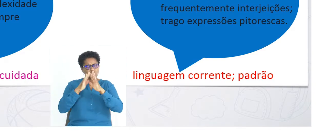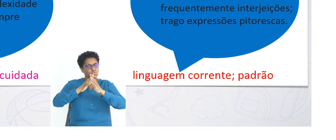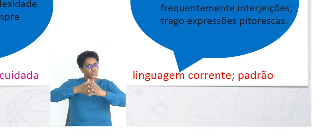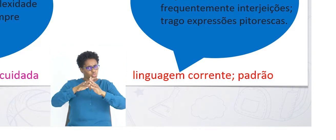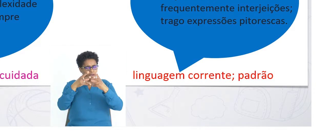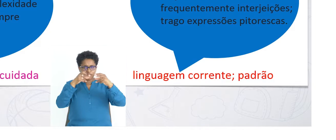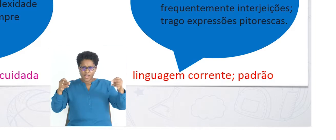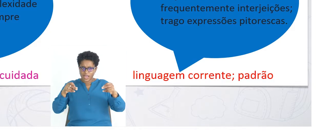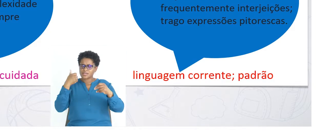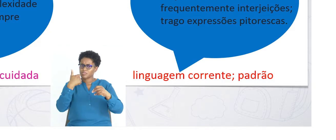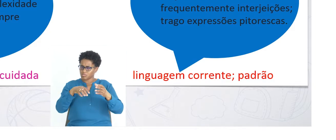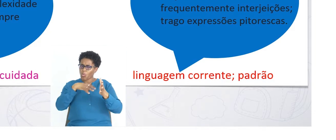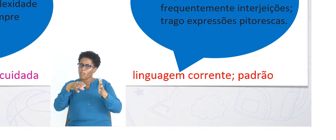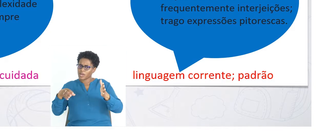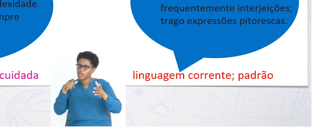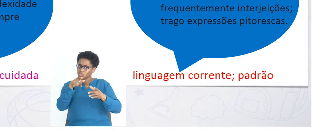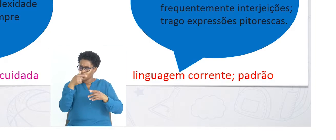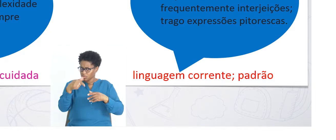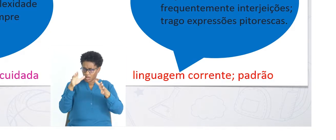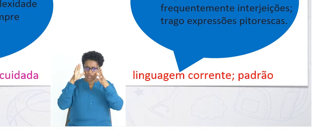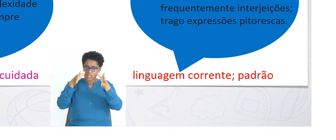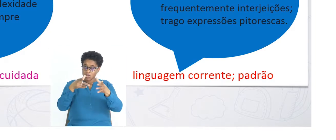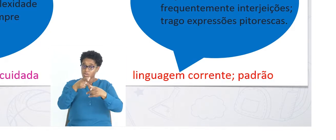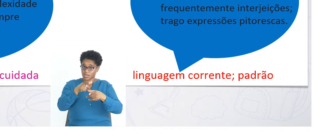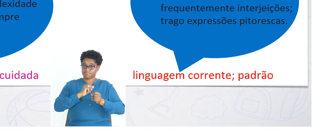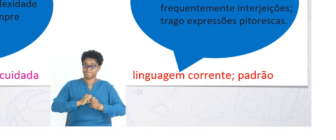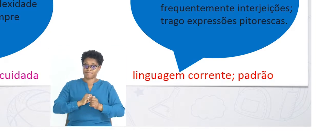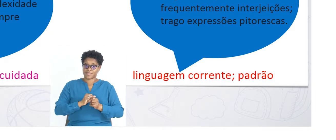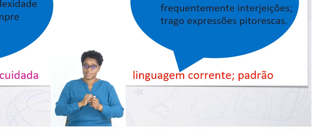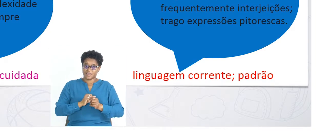bem complexa, que tu tens que ter muita atenção nessa linha